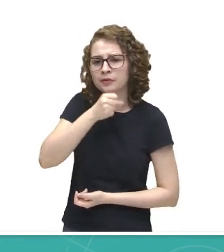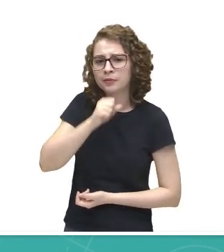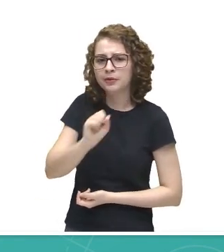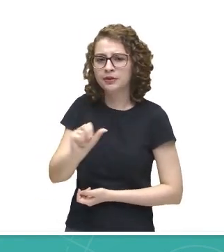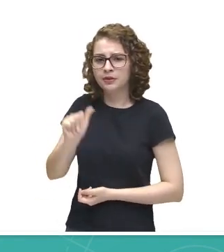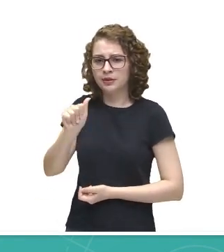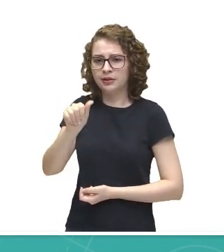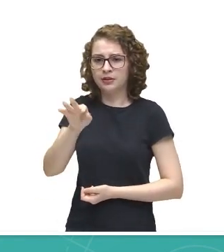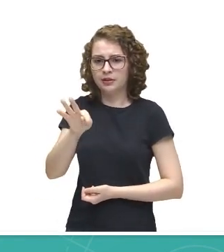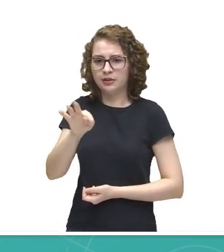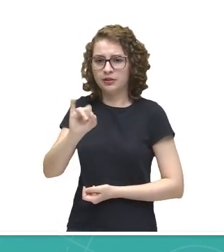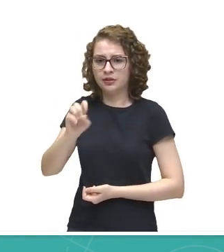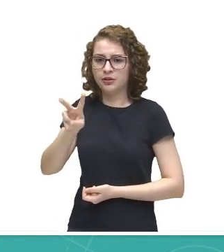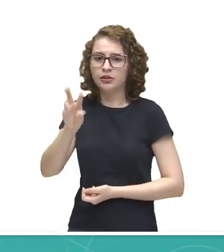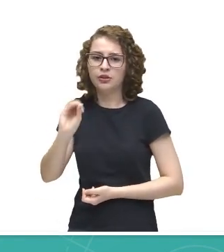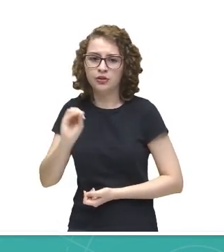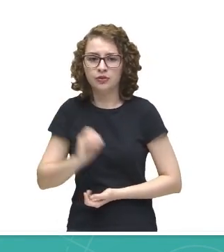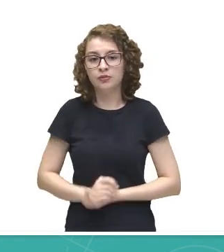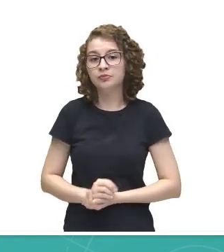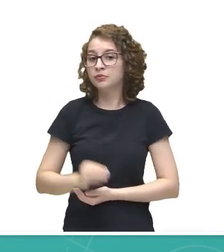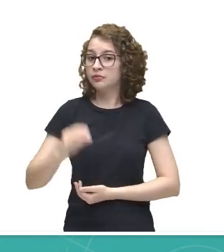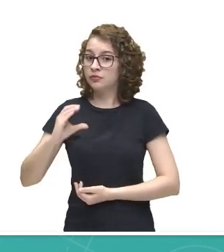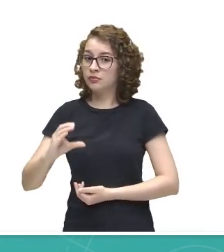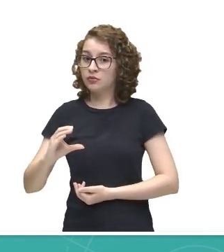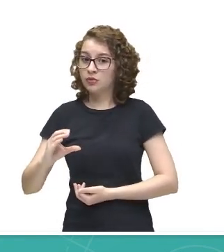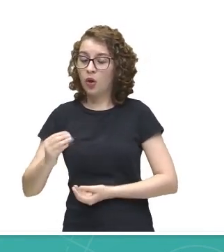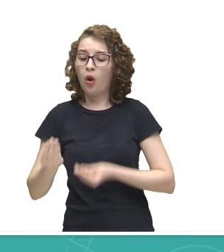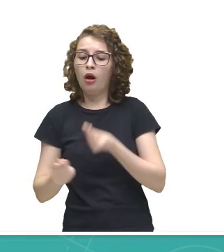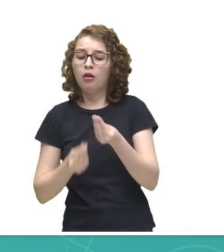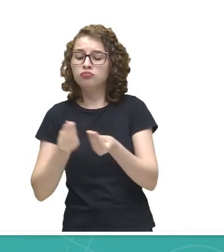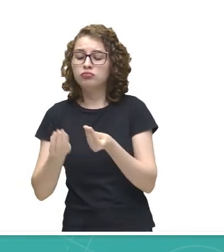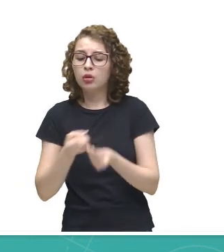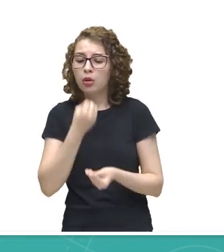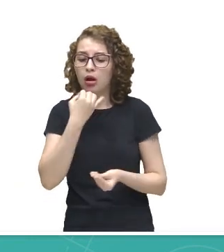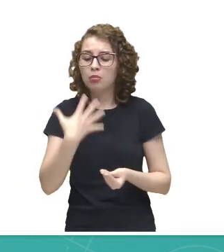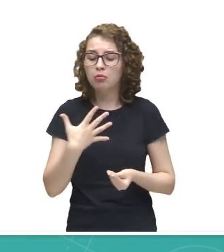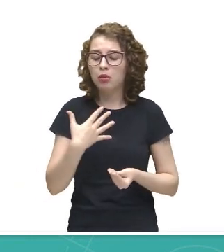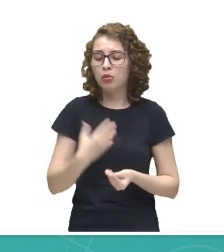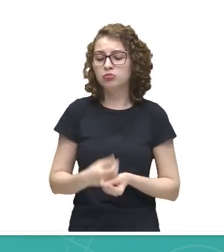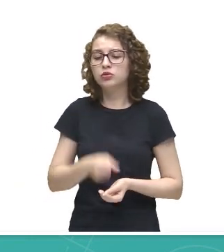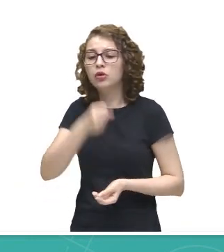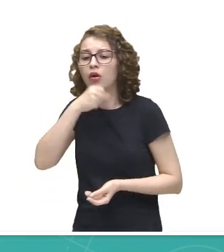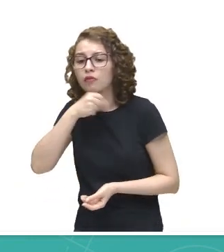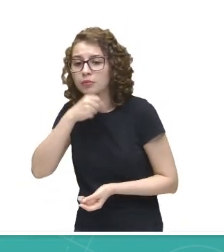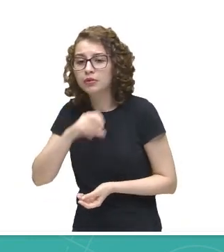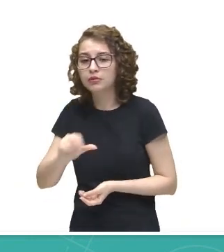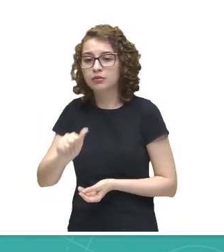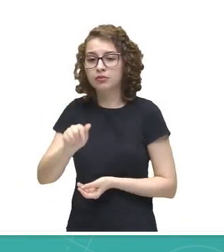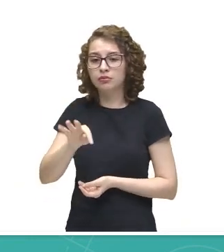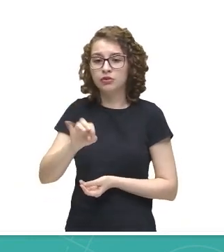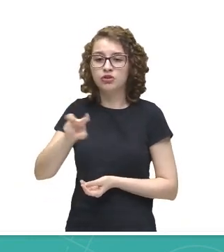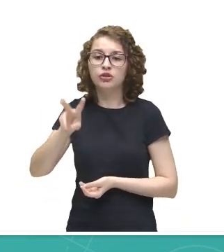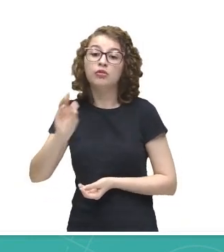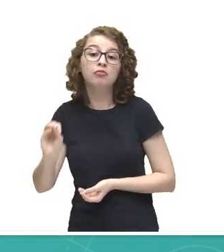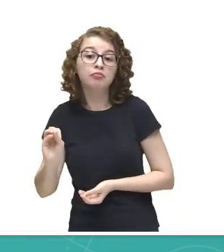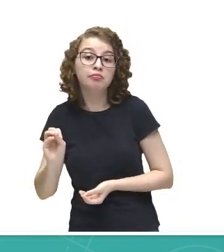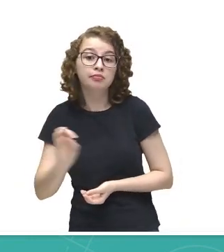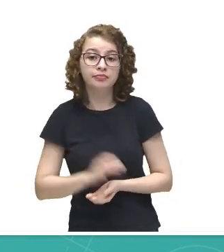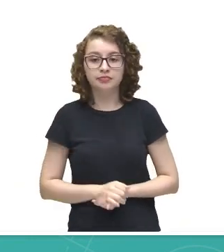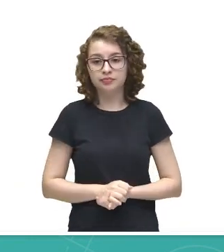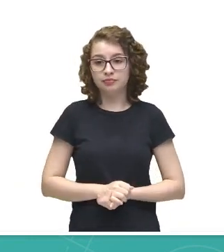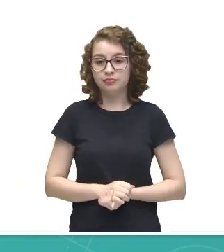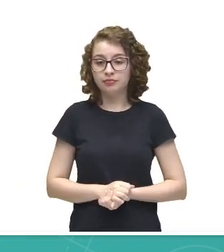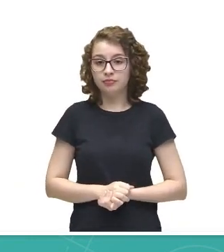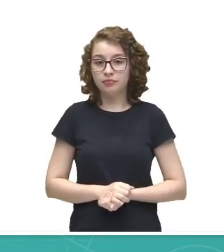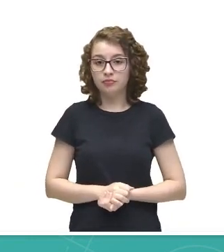letra C, quais os benefícios do envelhecimento ativo? Então vamos lá para o gabarito dessas três